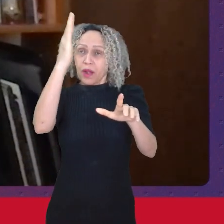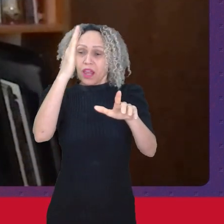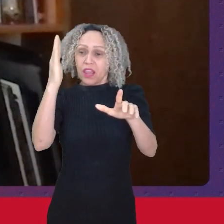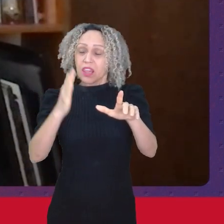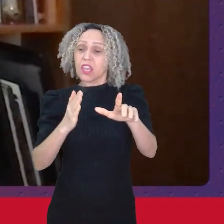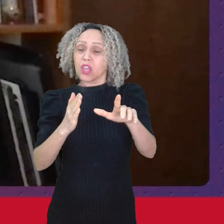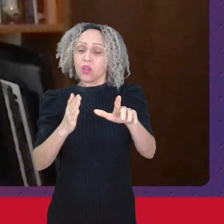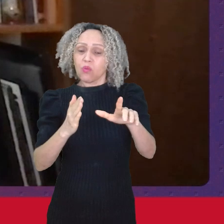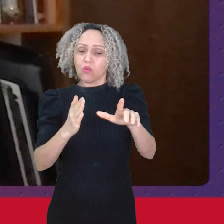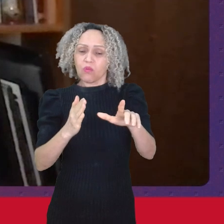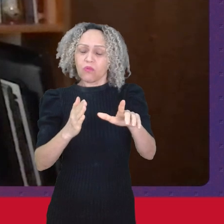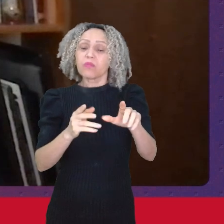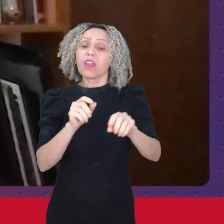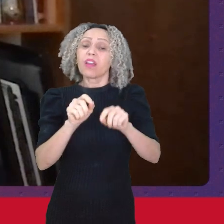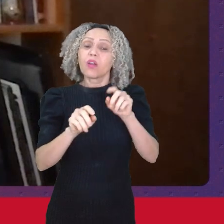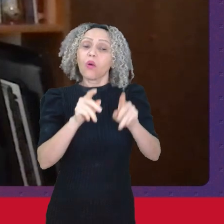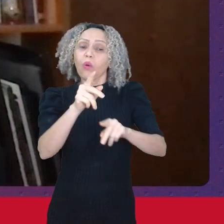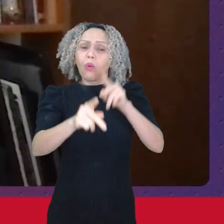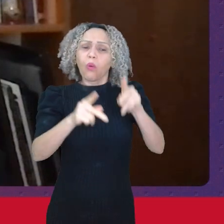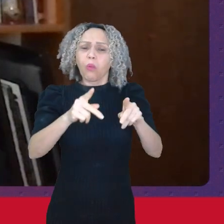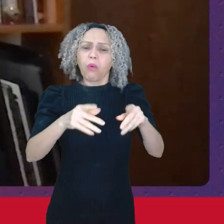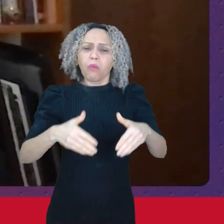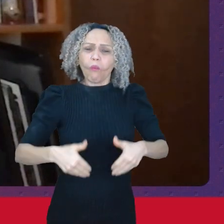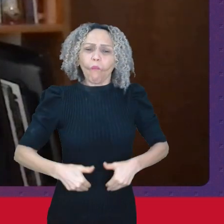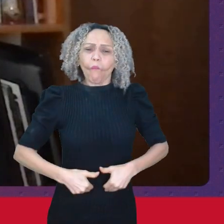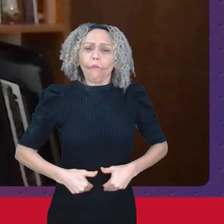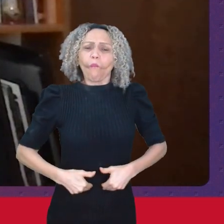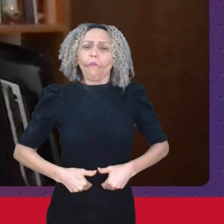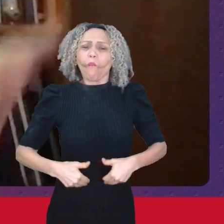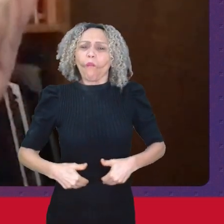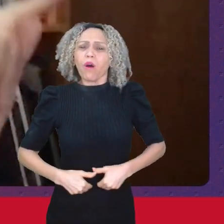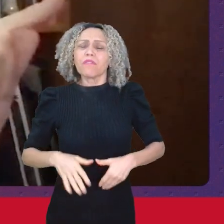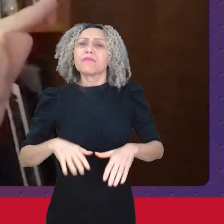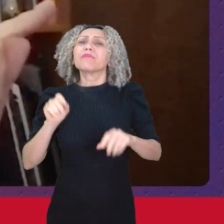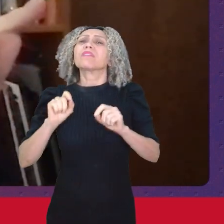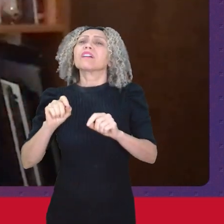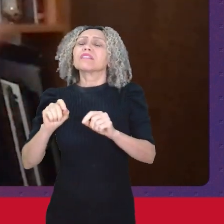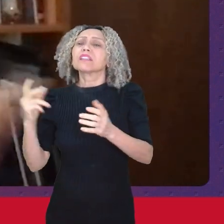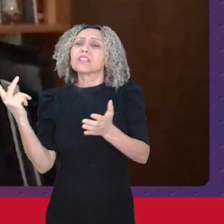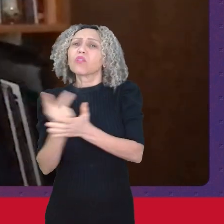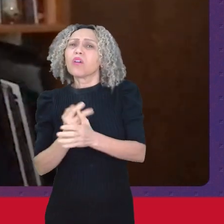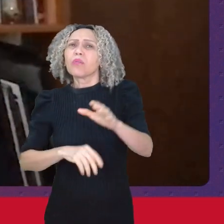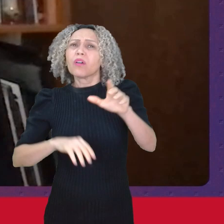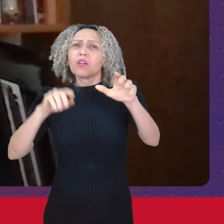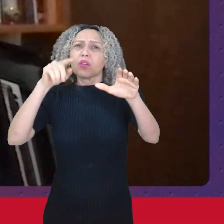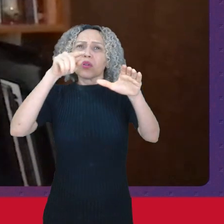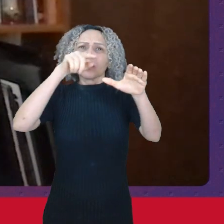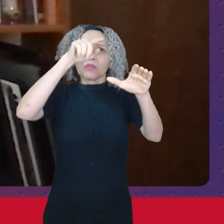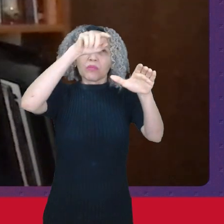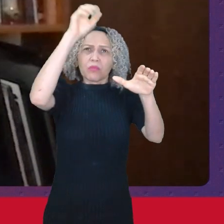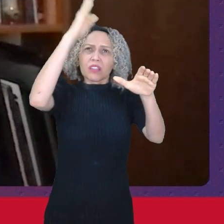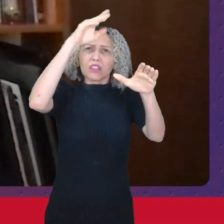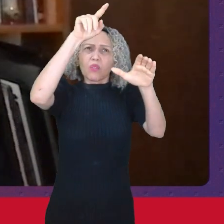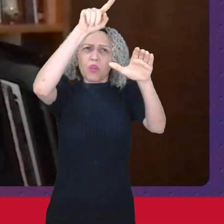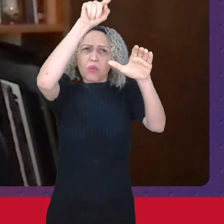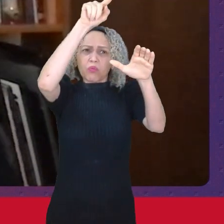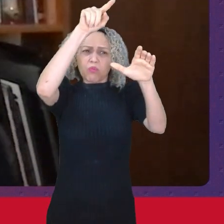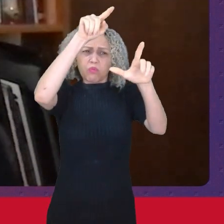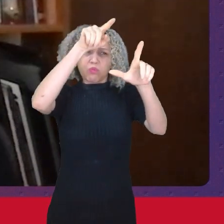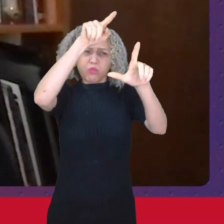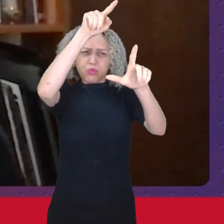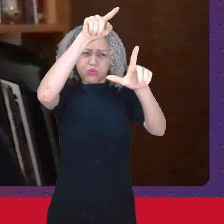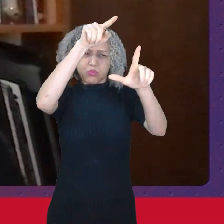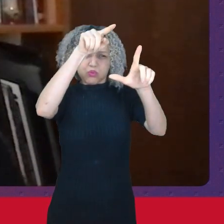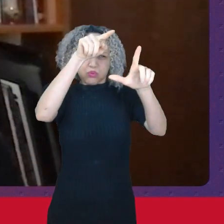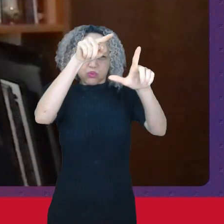situação de insegurança alimentar ao longo dos nossos governos e depois, muito rapidamente, o Brasil voltando ao mapa da fome. Então, vamos começar lá